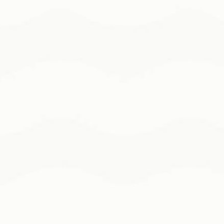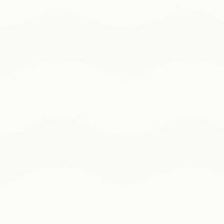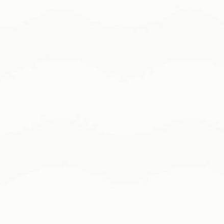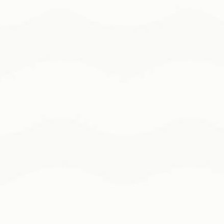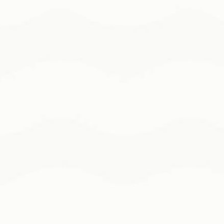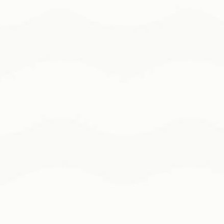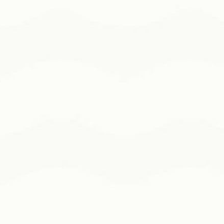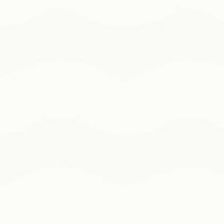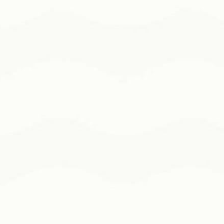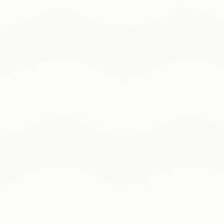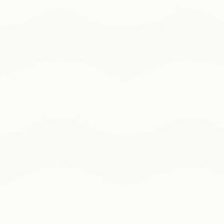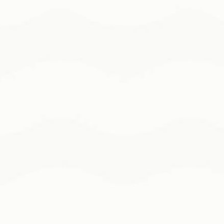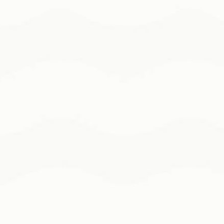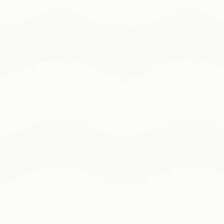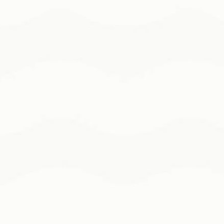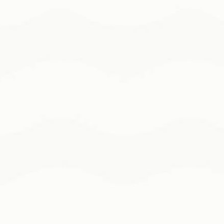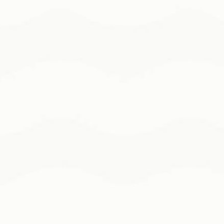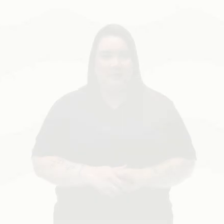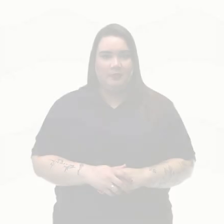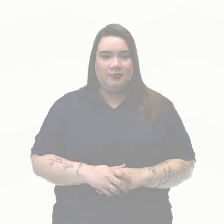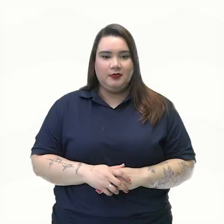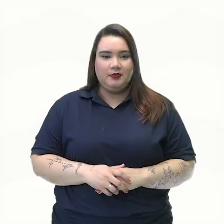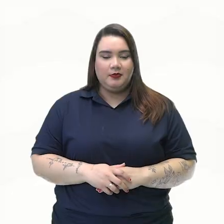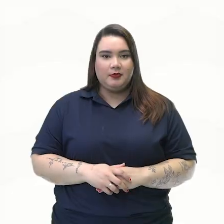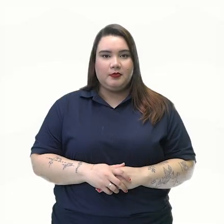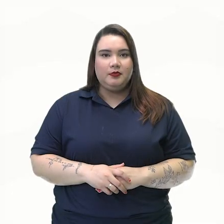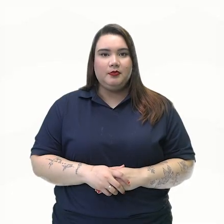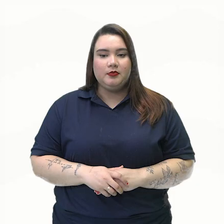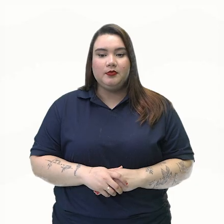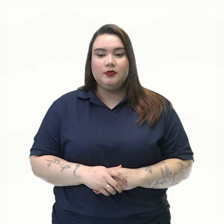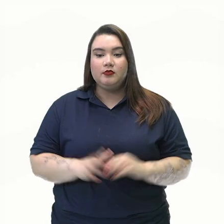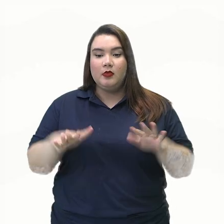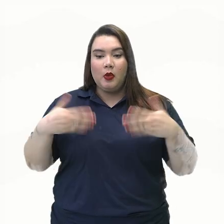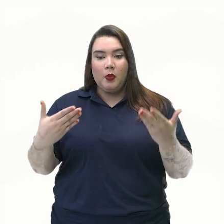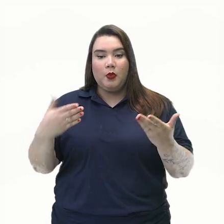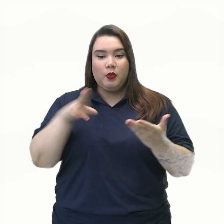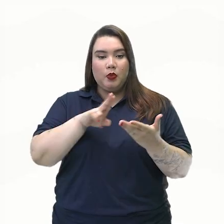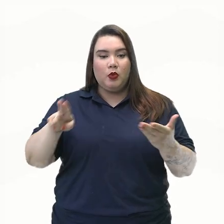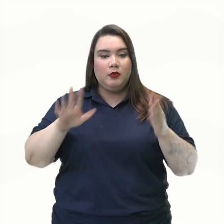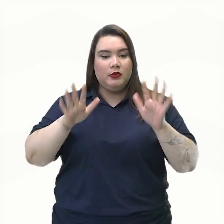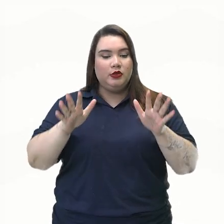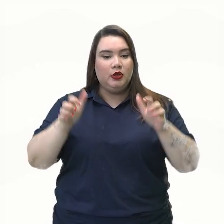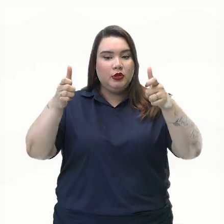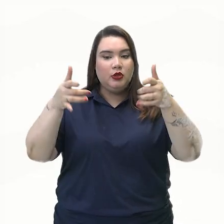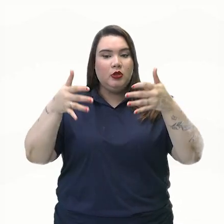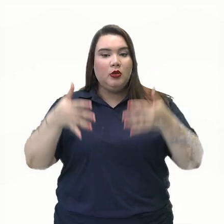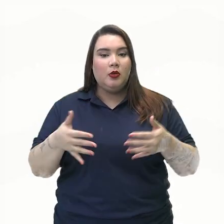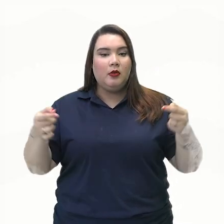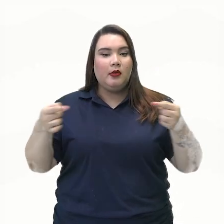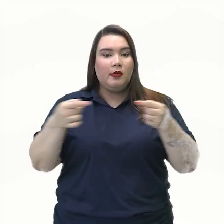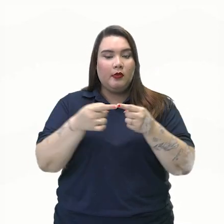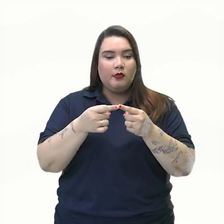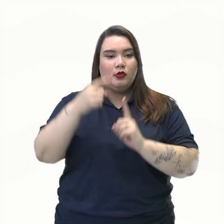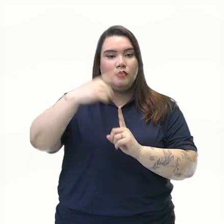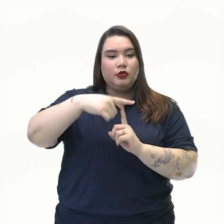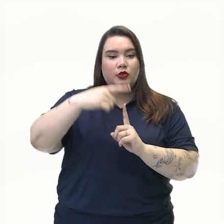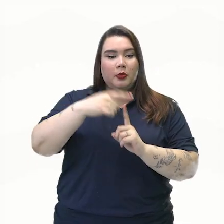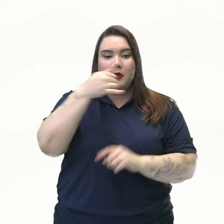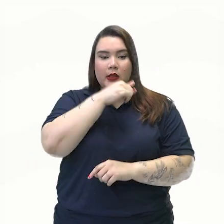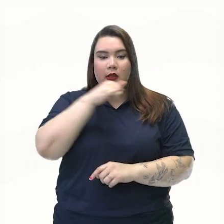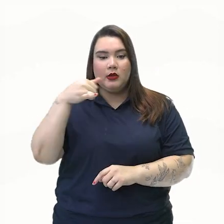alternativa é porque ela é utilizada, o nome já está dizendo, fonte alternativa de